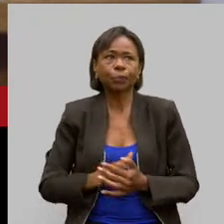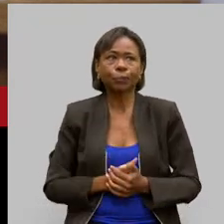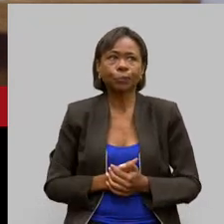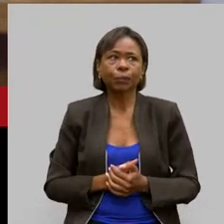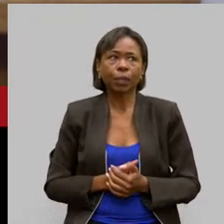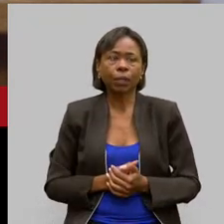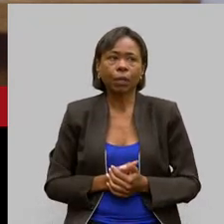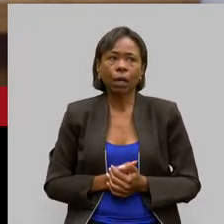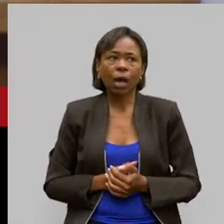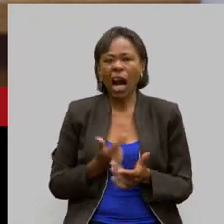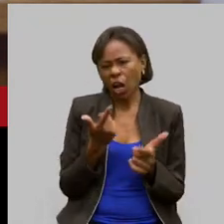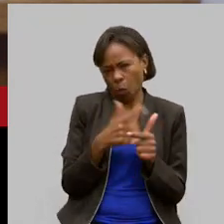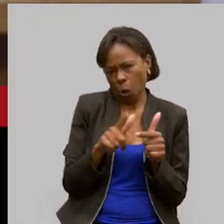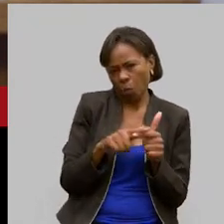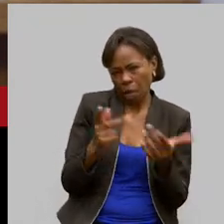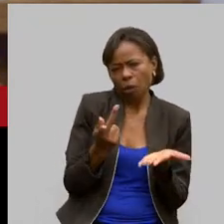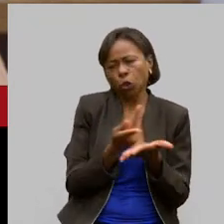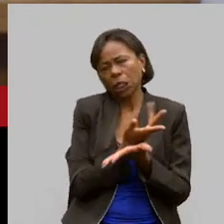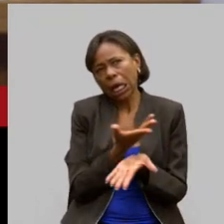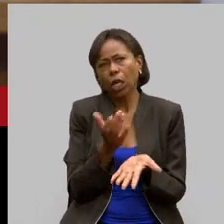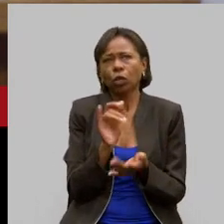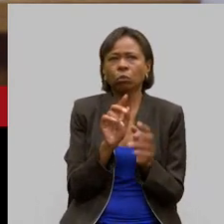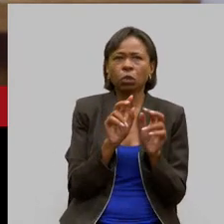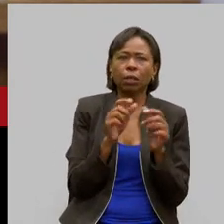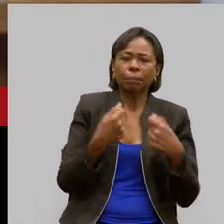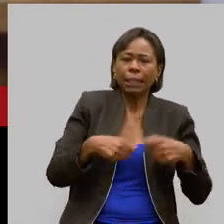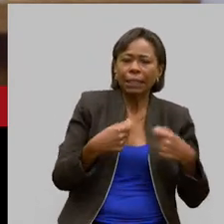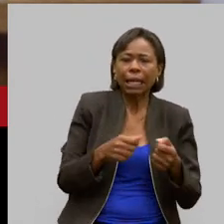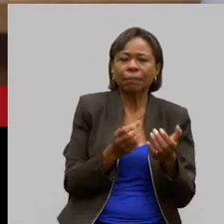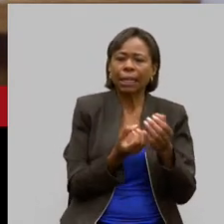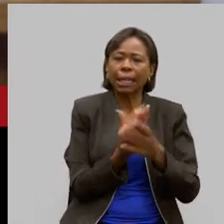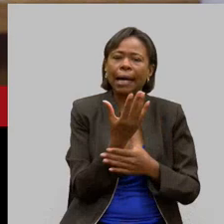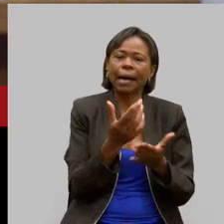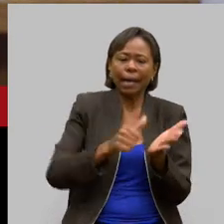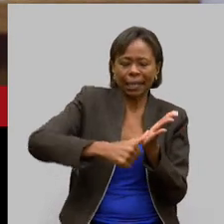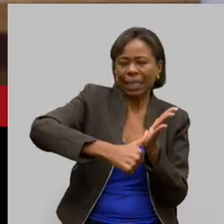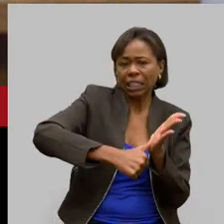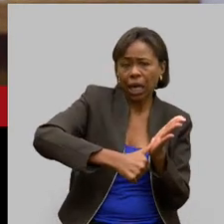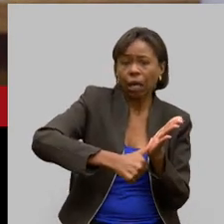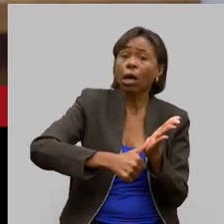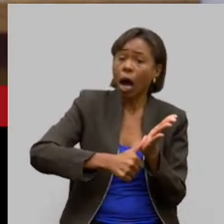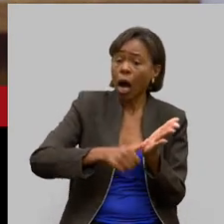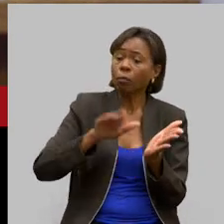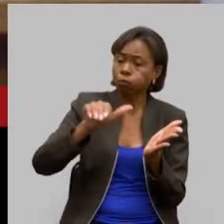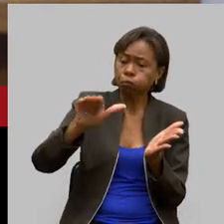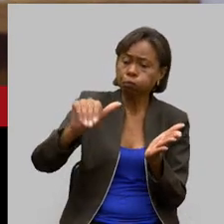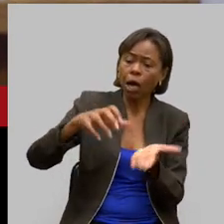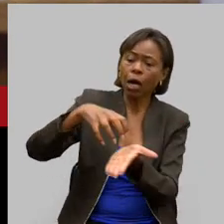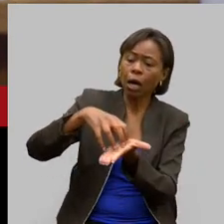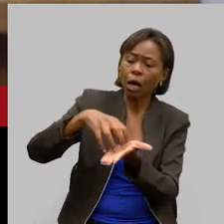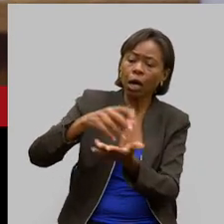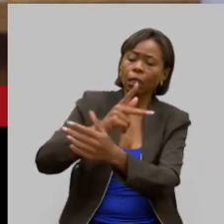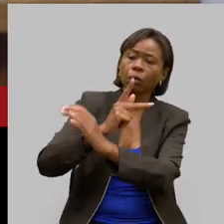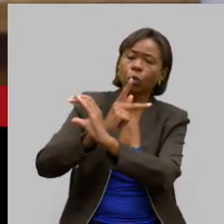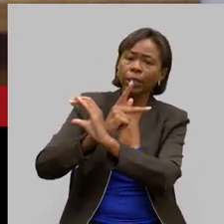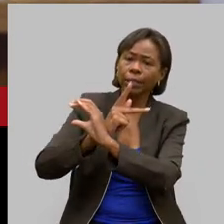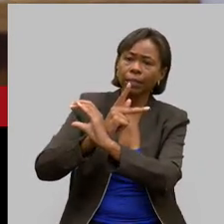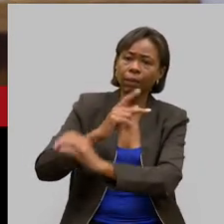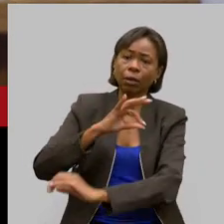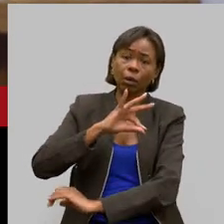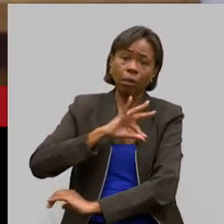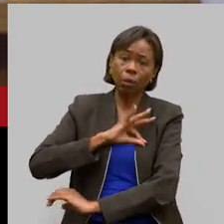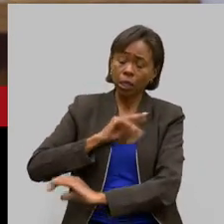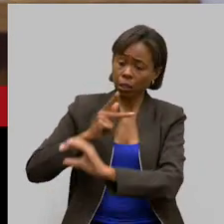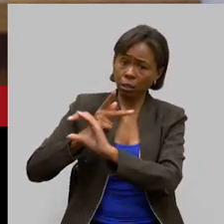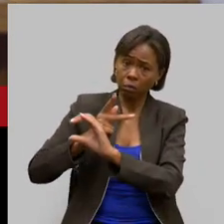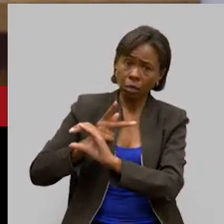demanda da identidade da carteira de identidade chama a polícia civil conversa com a polícia civil estou diariamente conversando com o